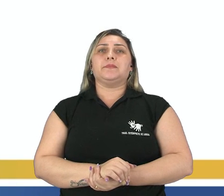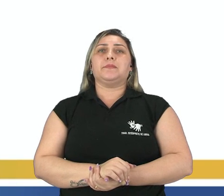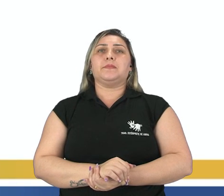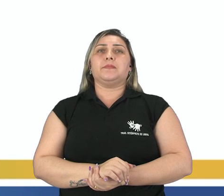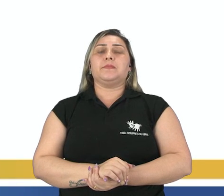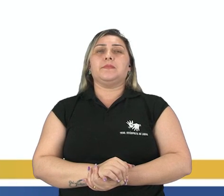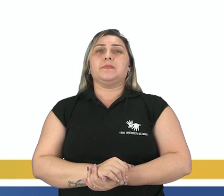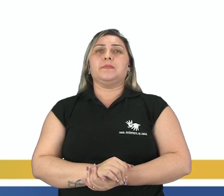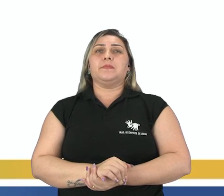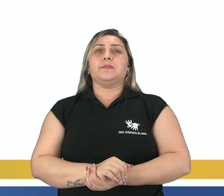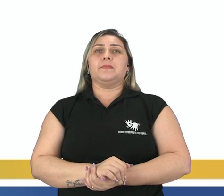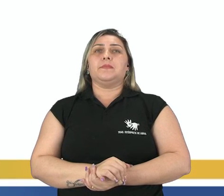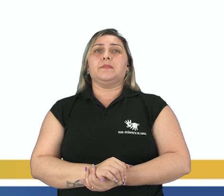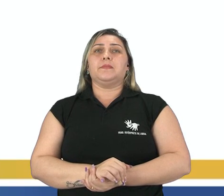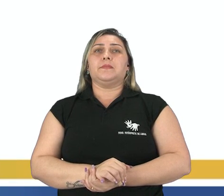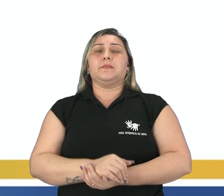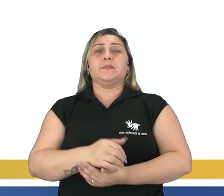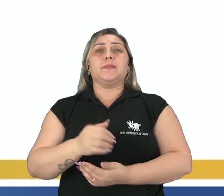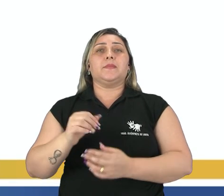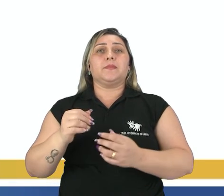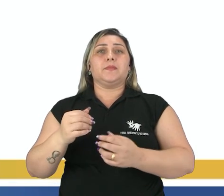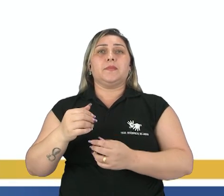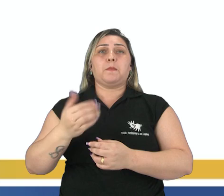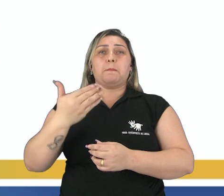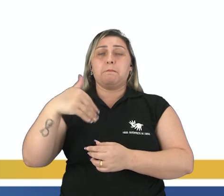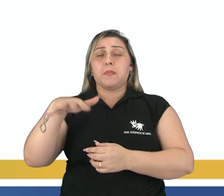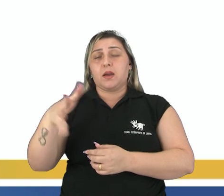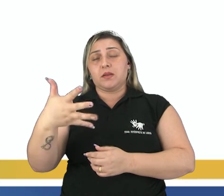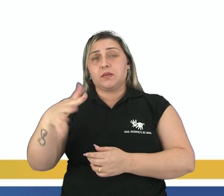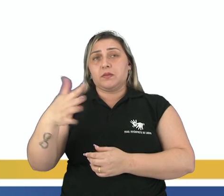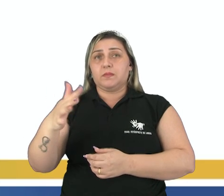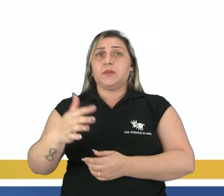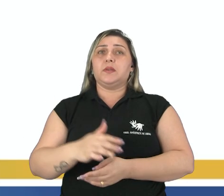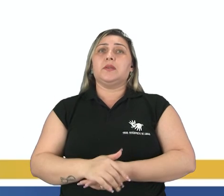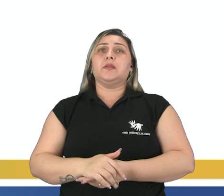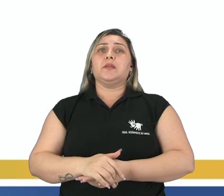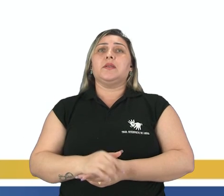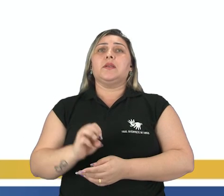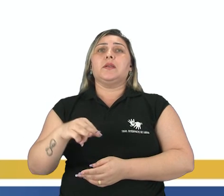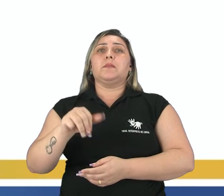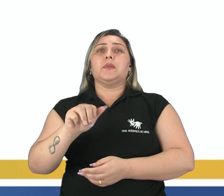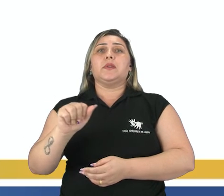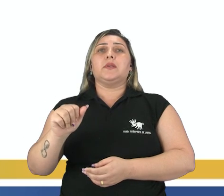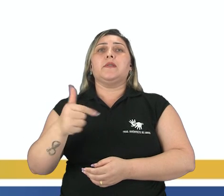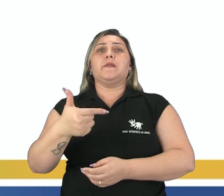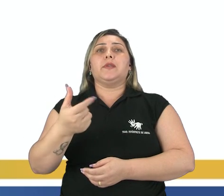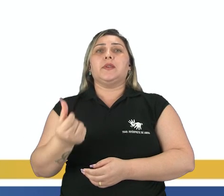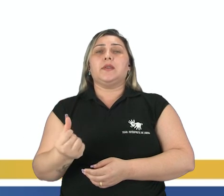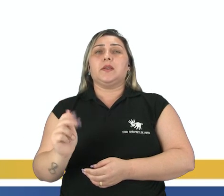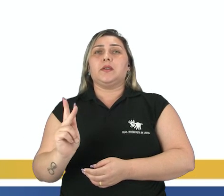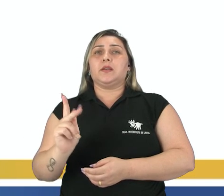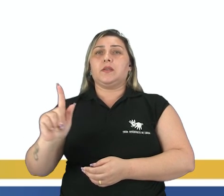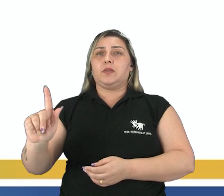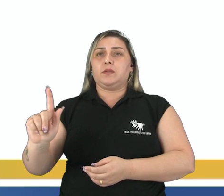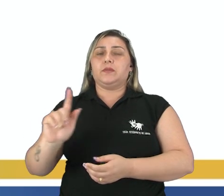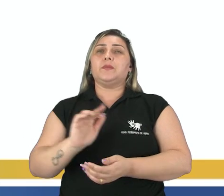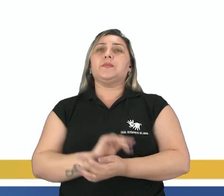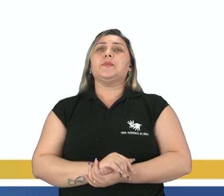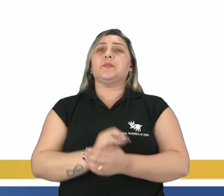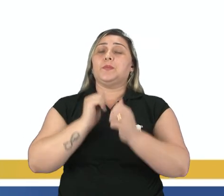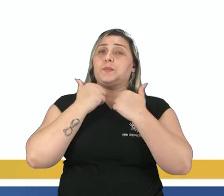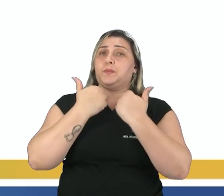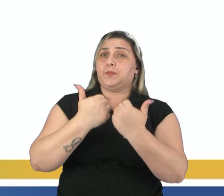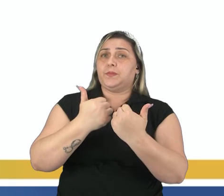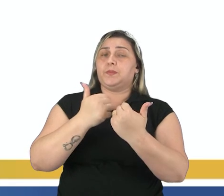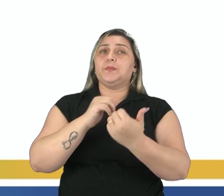17 gramas de urânio. E aí nós vamos ter mais ou menos a massa igual a 26 quilos. Tudo